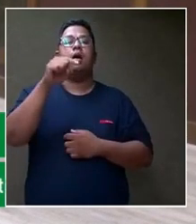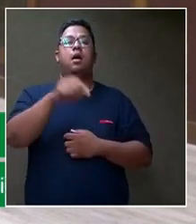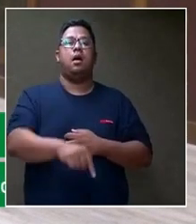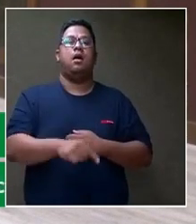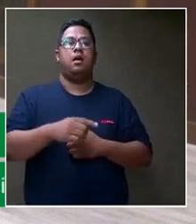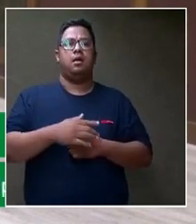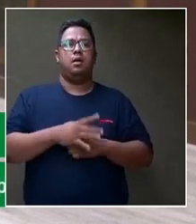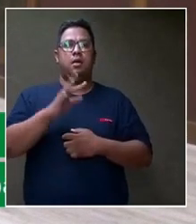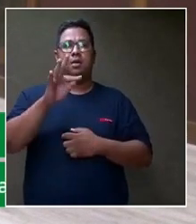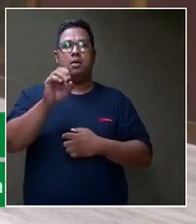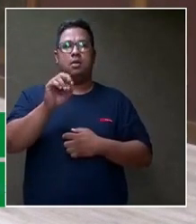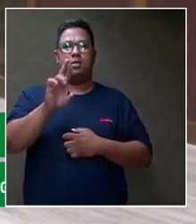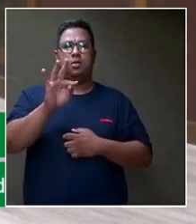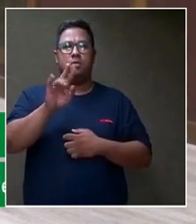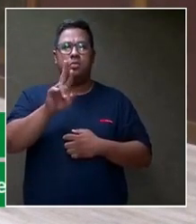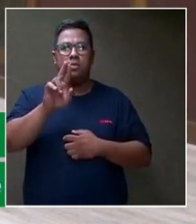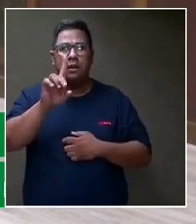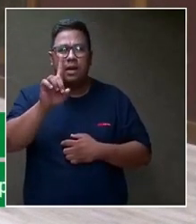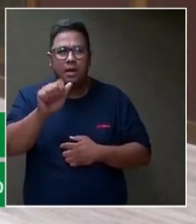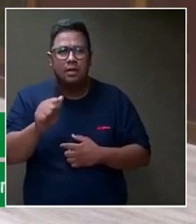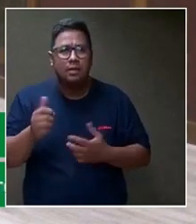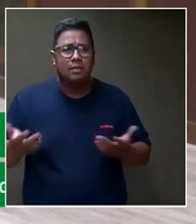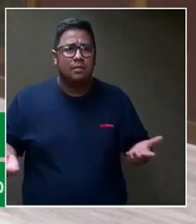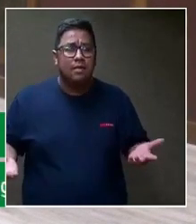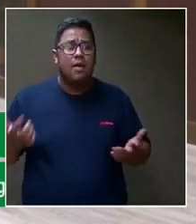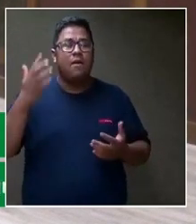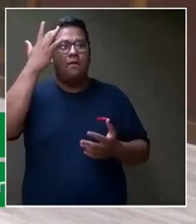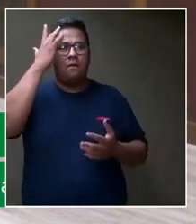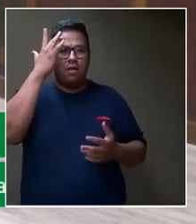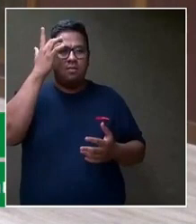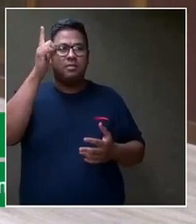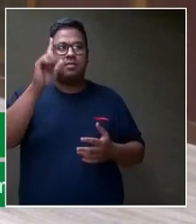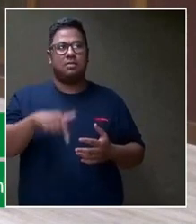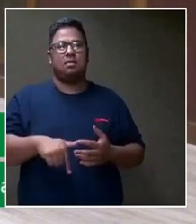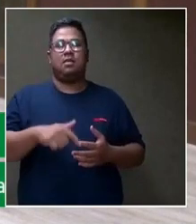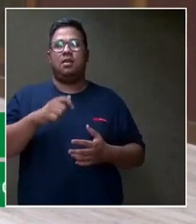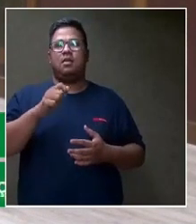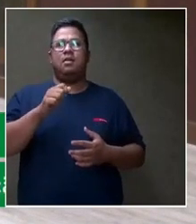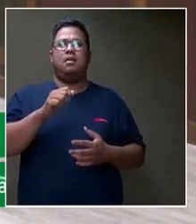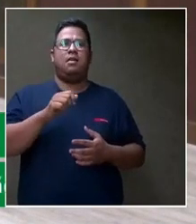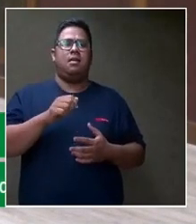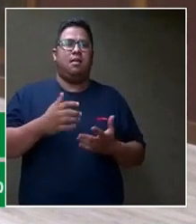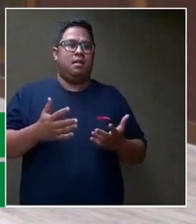na presença de todo mundo. Pelo amor de Deus, excelência. Tá, então, eu acho que isso aí é um absurdo. Doutor Cícero,